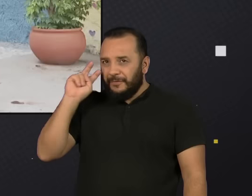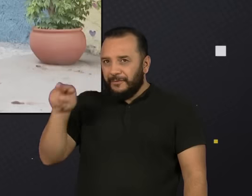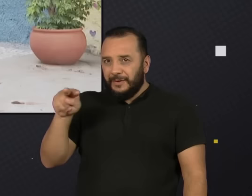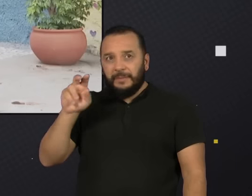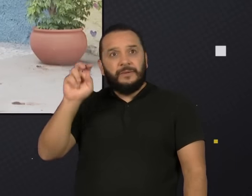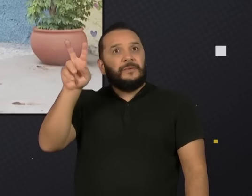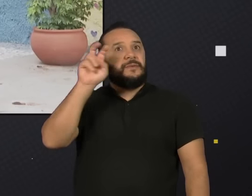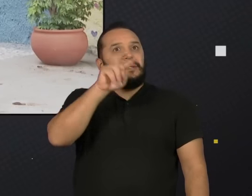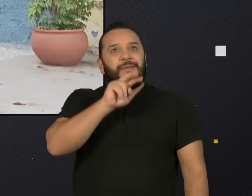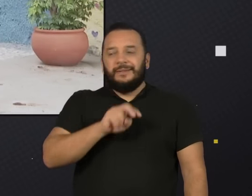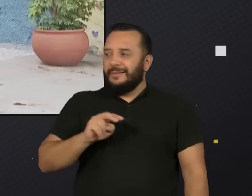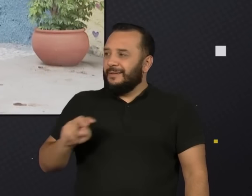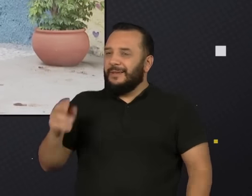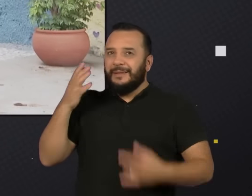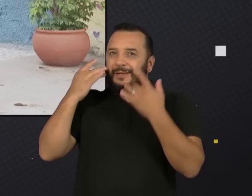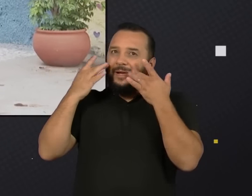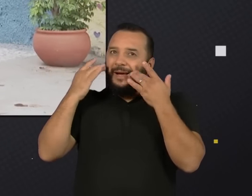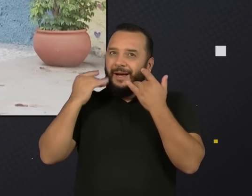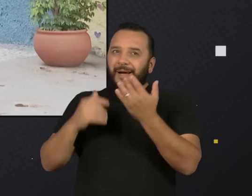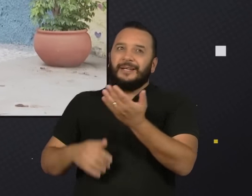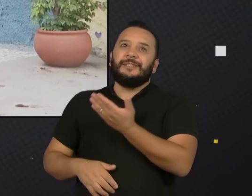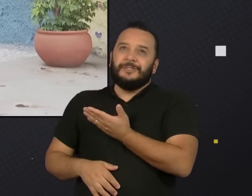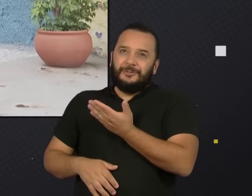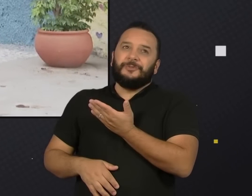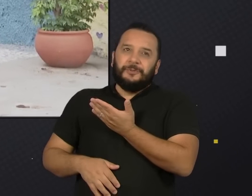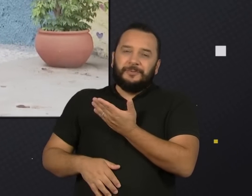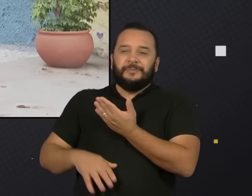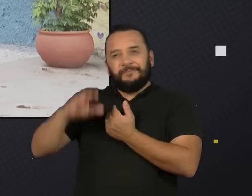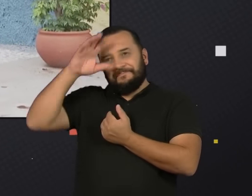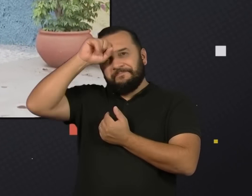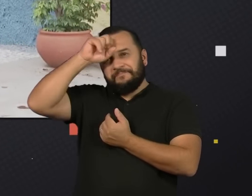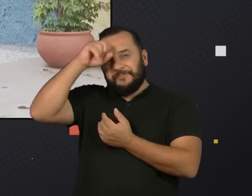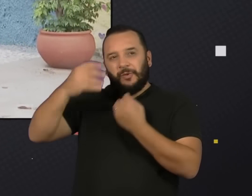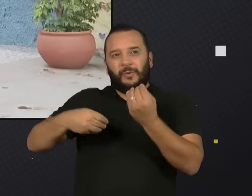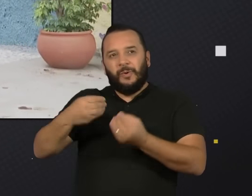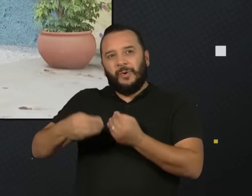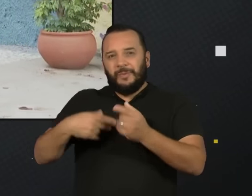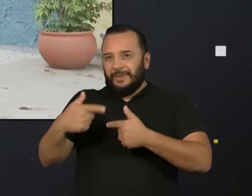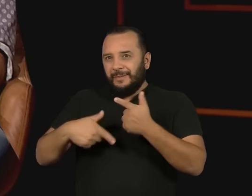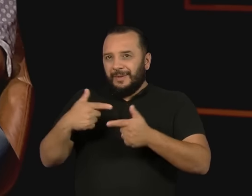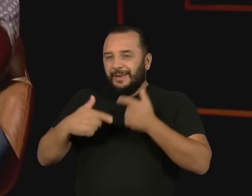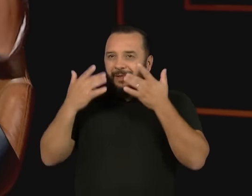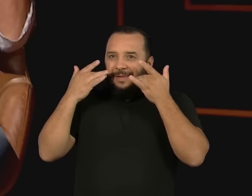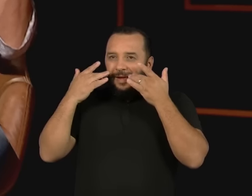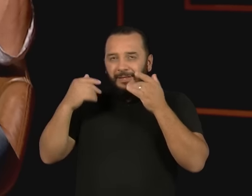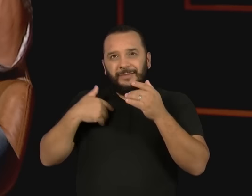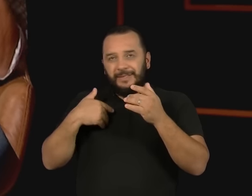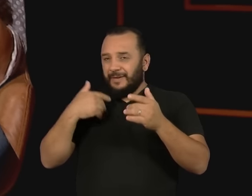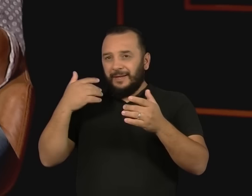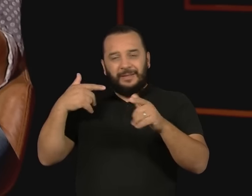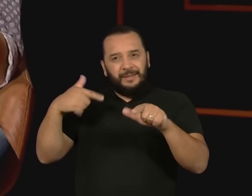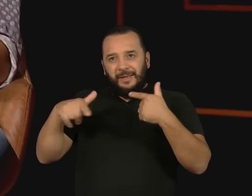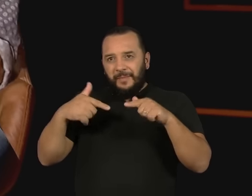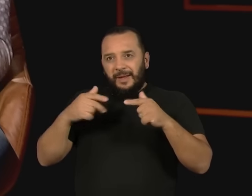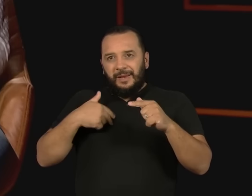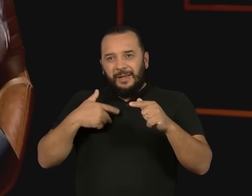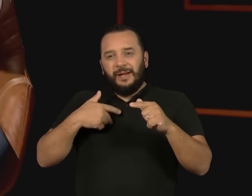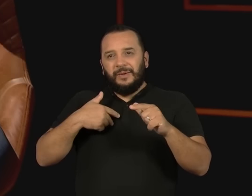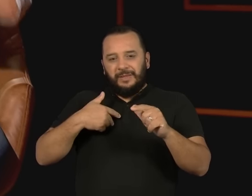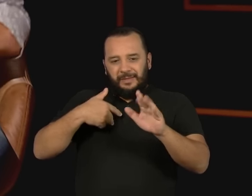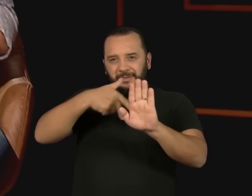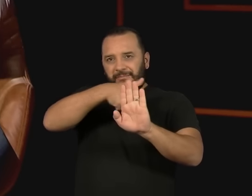te dá a oportunidade de ir aprendendo a ser um homem de teatro, porque fatalmente você vai trabalhar na coxia, você vai trabalhar na operação de